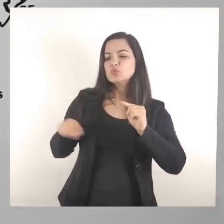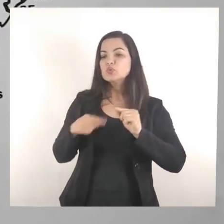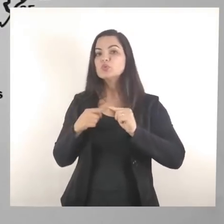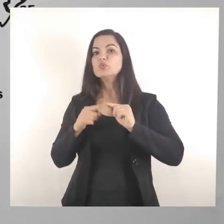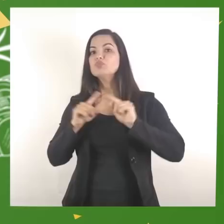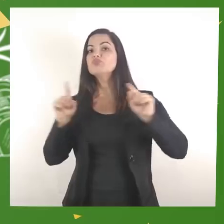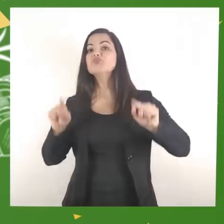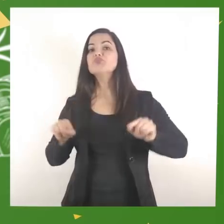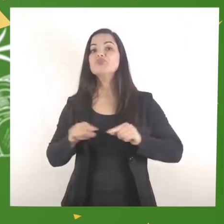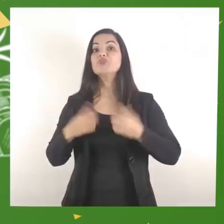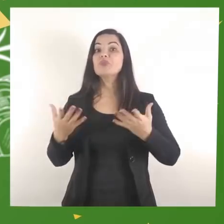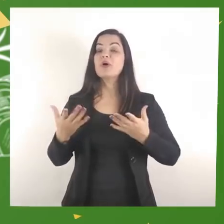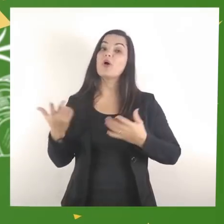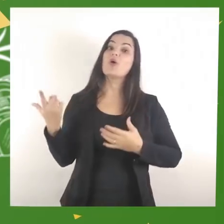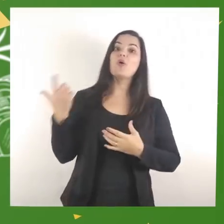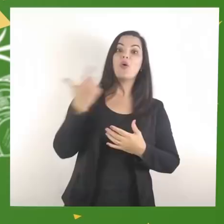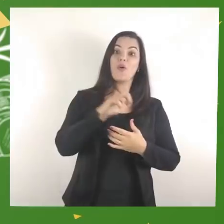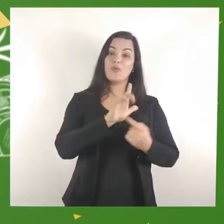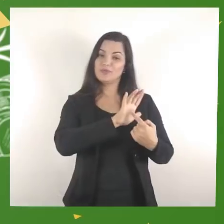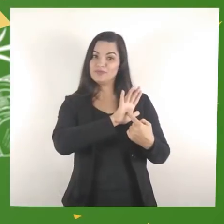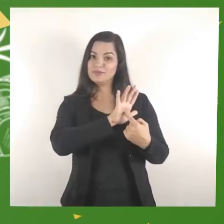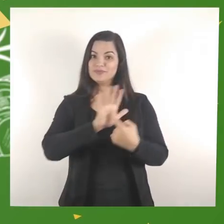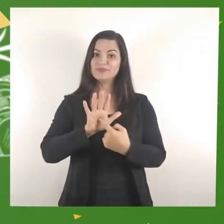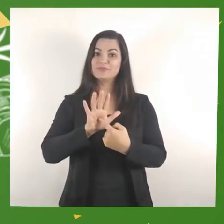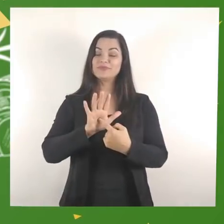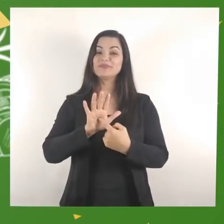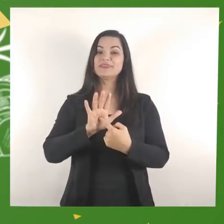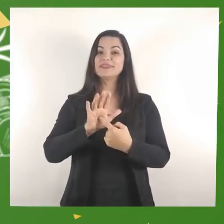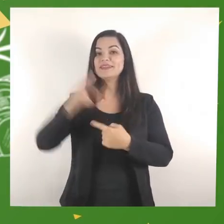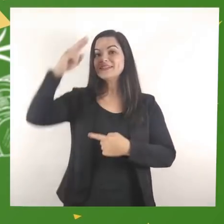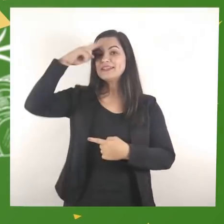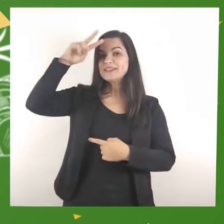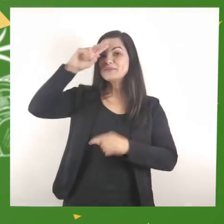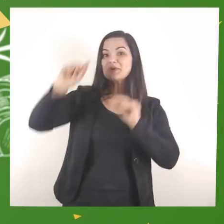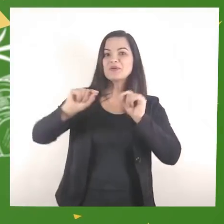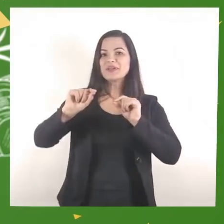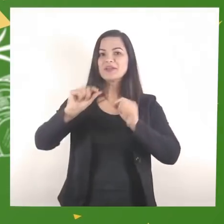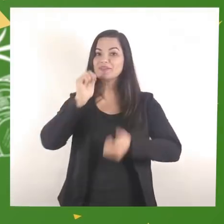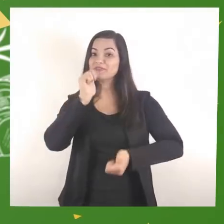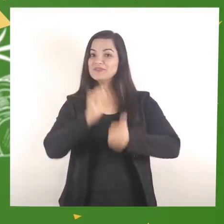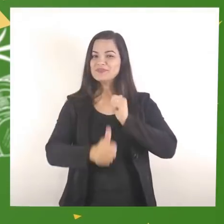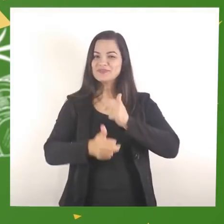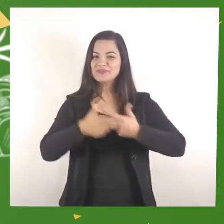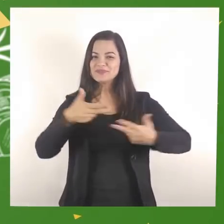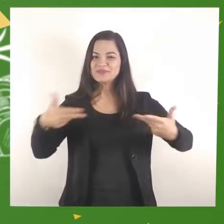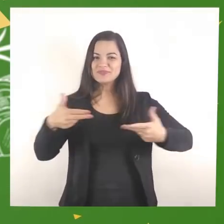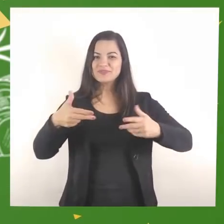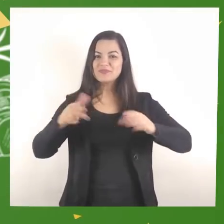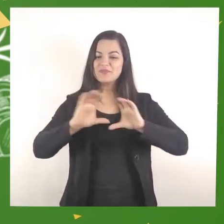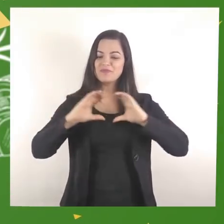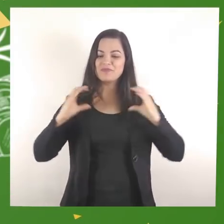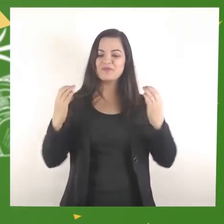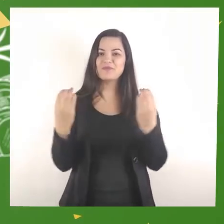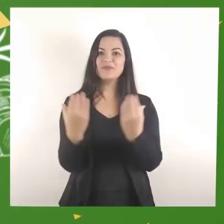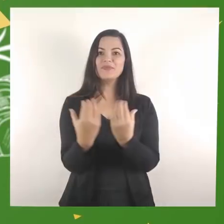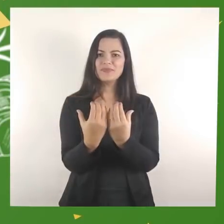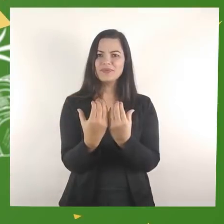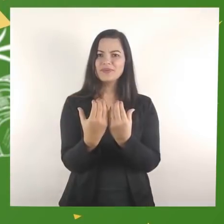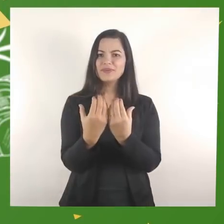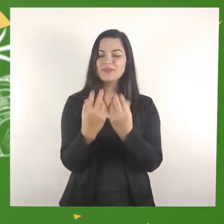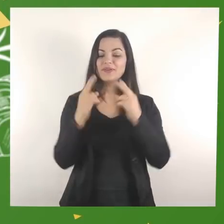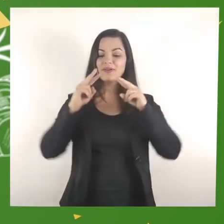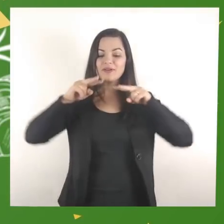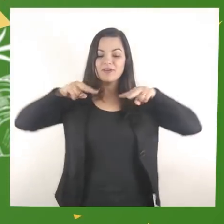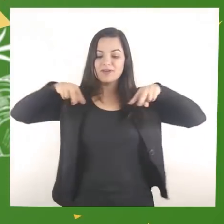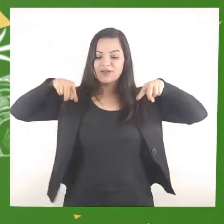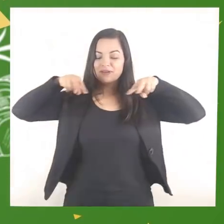que eu trouxe para lembrarmos também, o estádio de futebol, a imagem aérea. Será que todo mundo